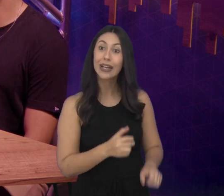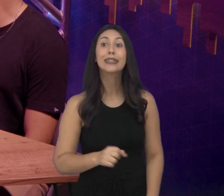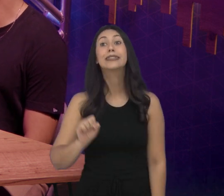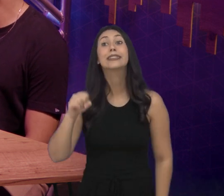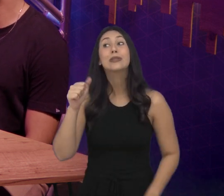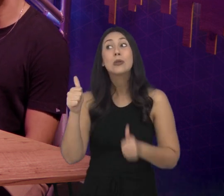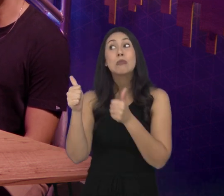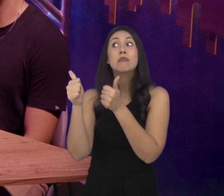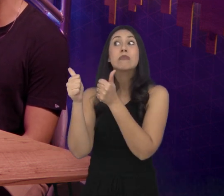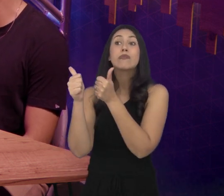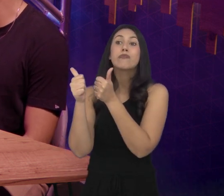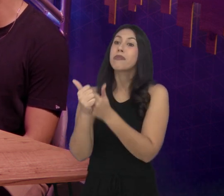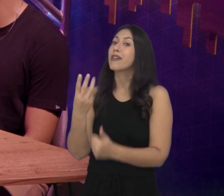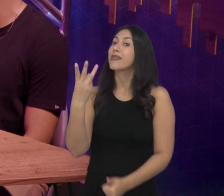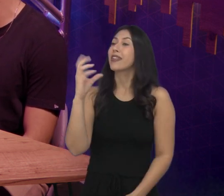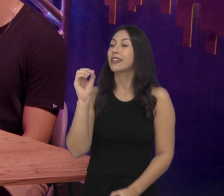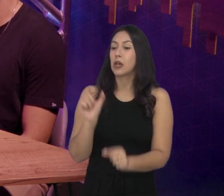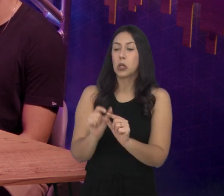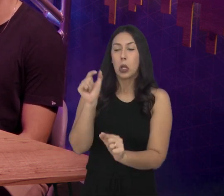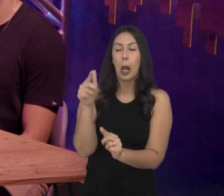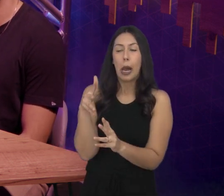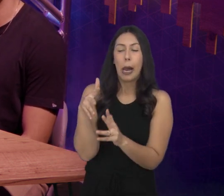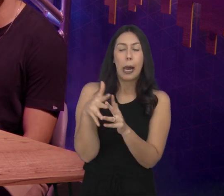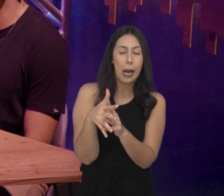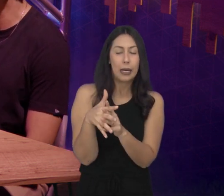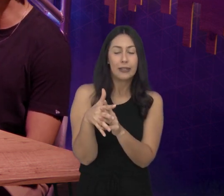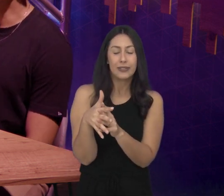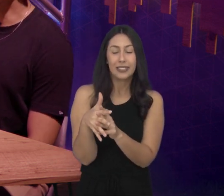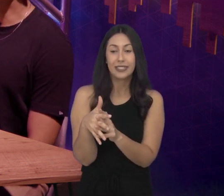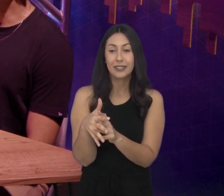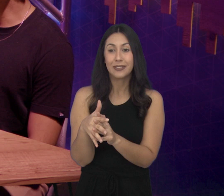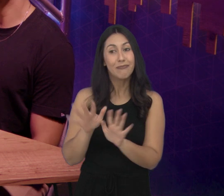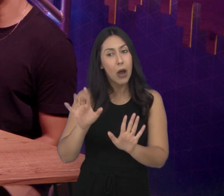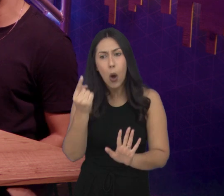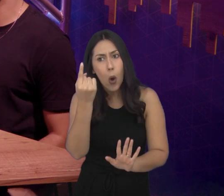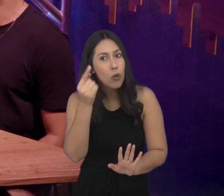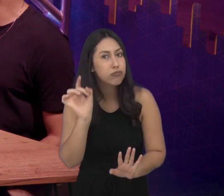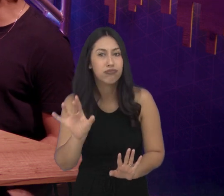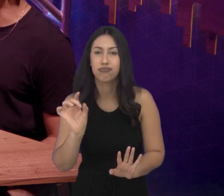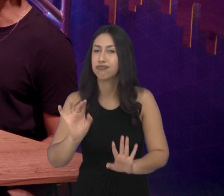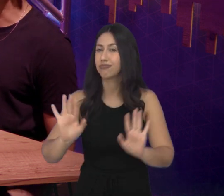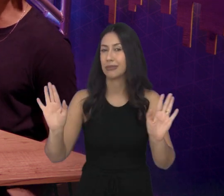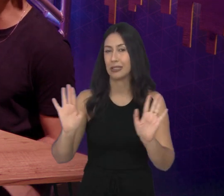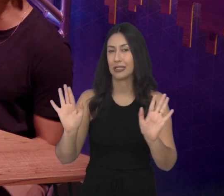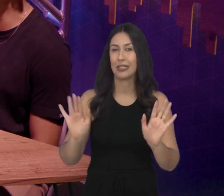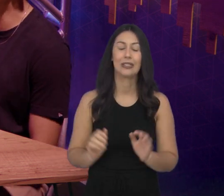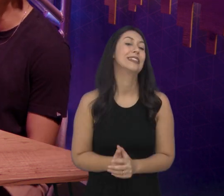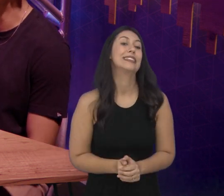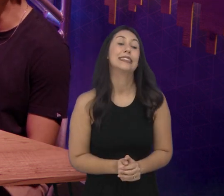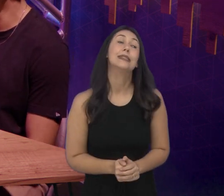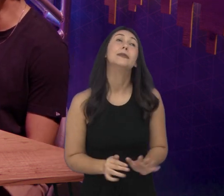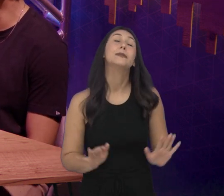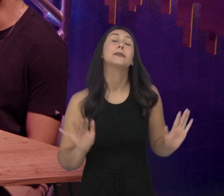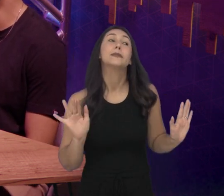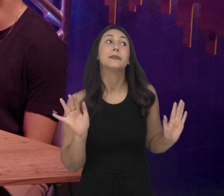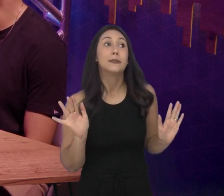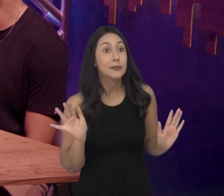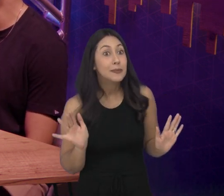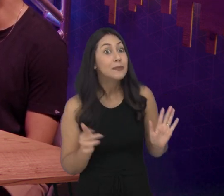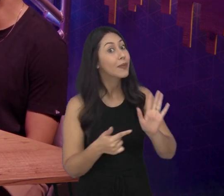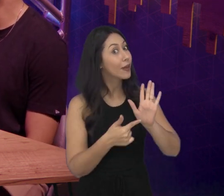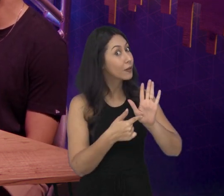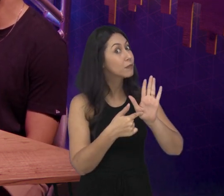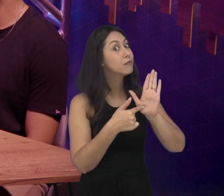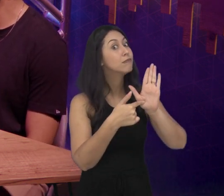presságio. Foi, então, tava chegando, né? Uhum. Aí travei a coluna. Uma vez só, por enquanto. Não, acho que